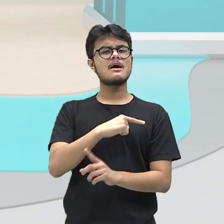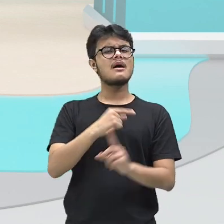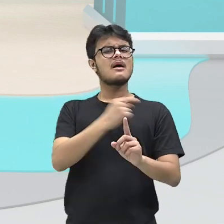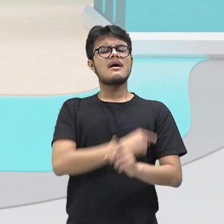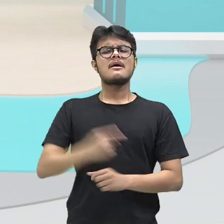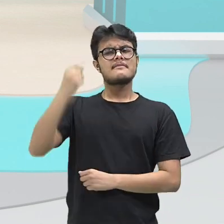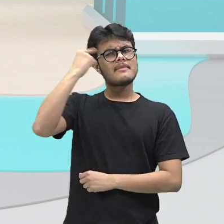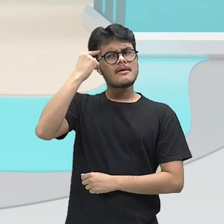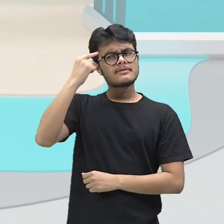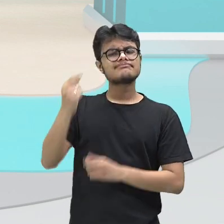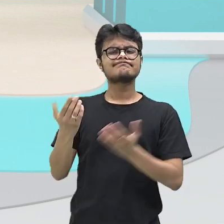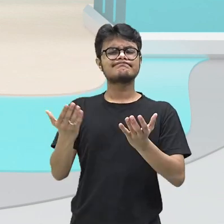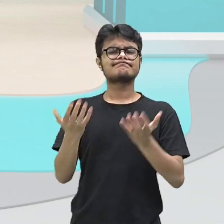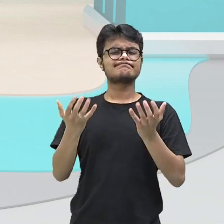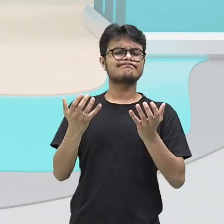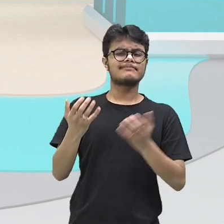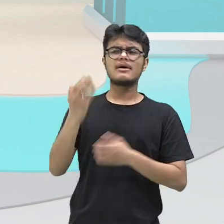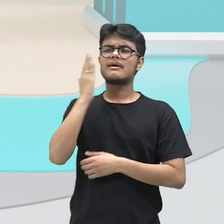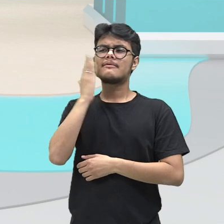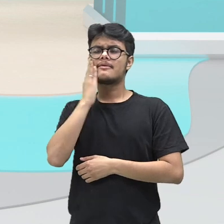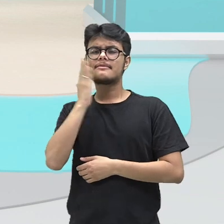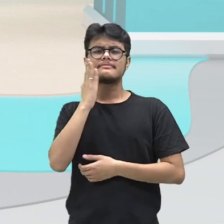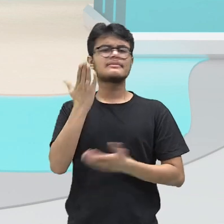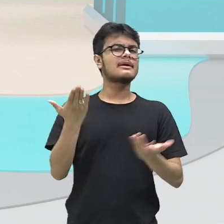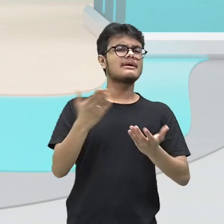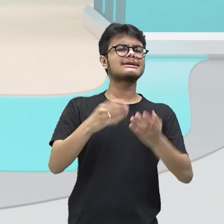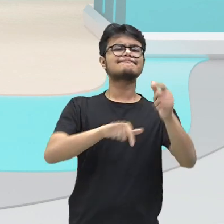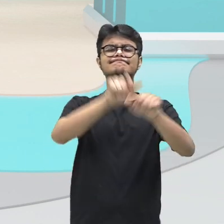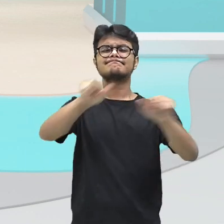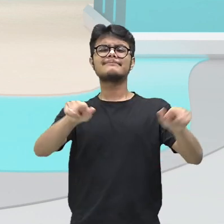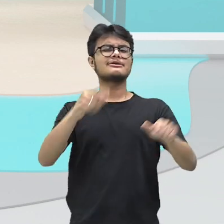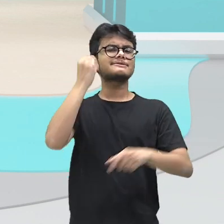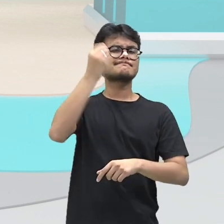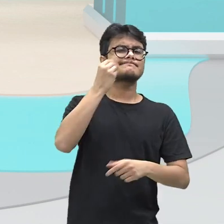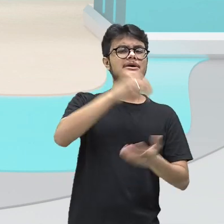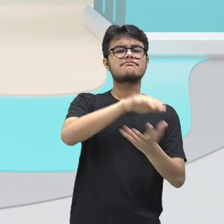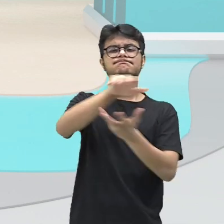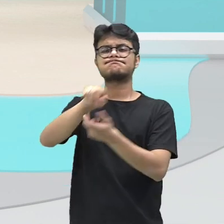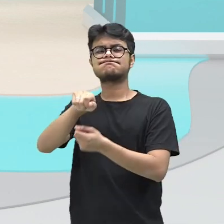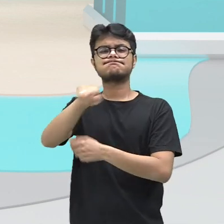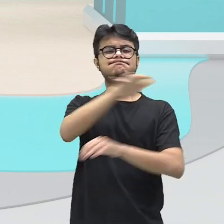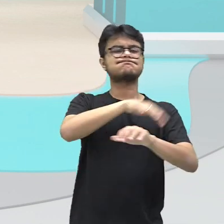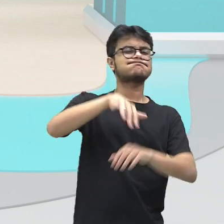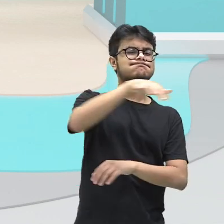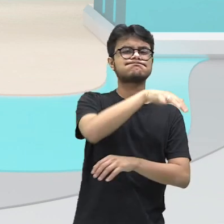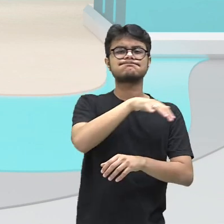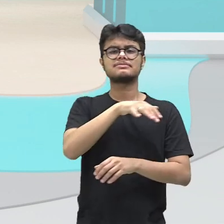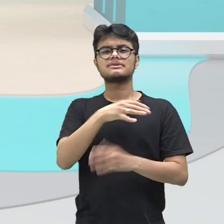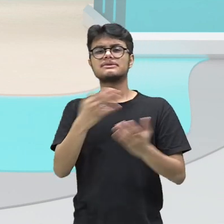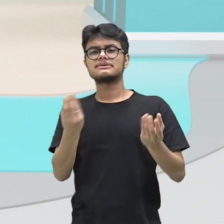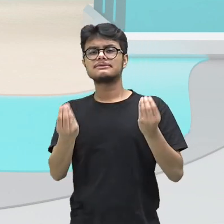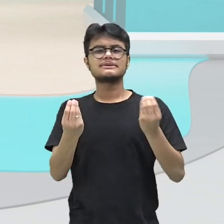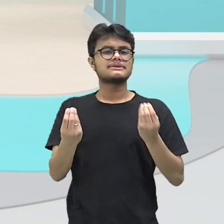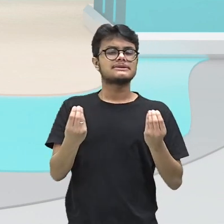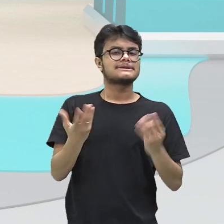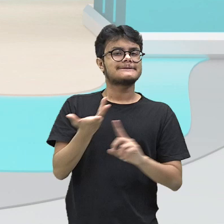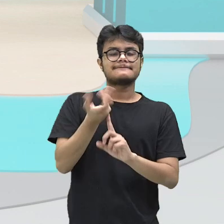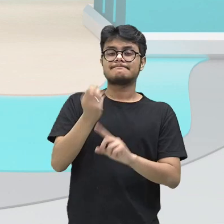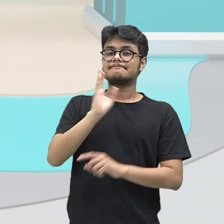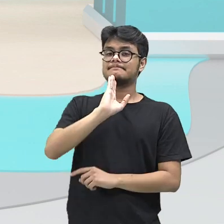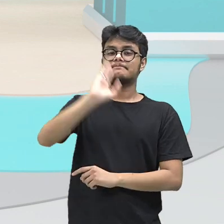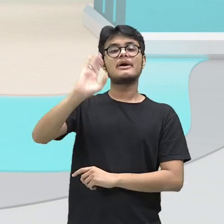invenção, ela quer conhecer o mundo, né? Fazer experimentações artísticas. O artista contemporâneo, ele tem essa intenção